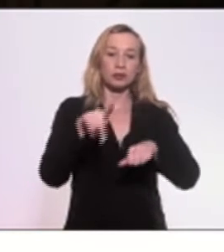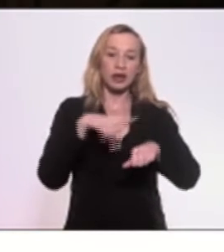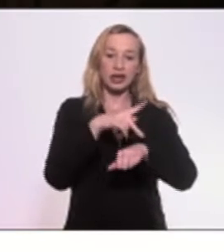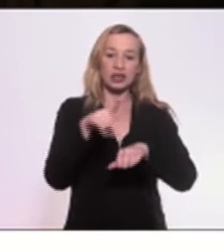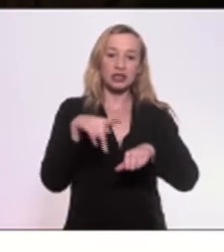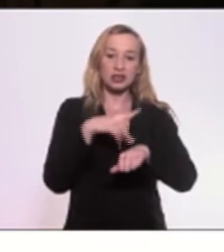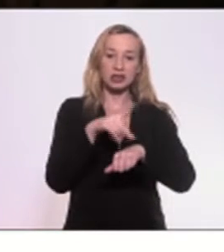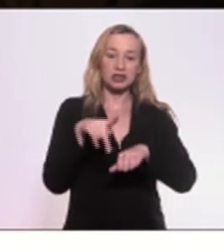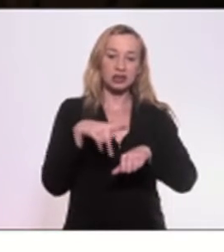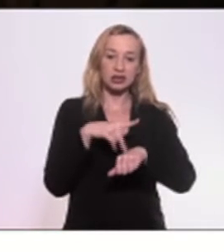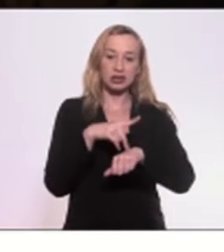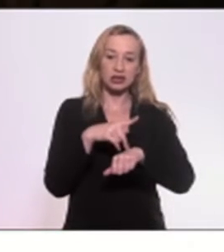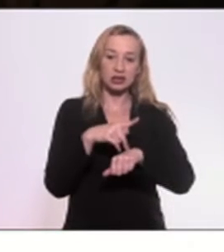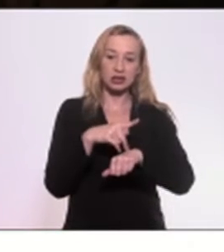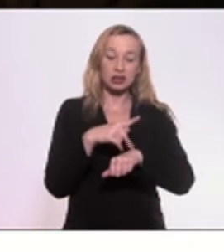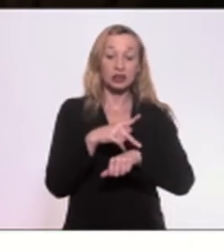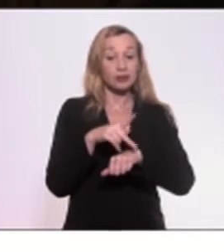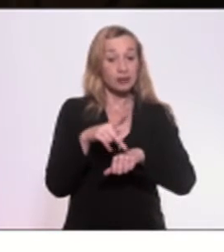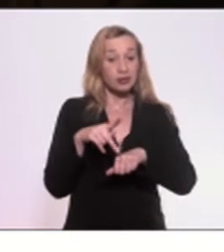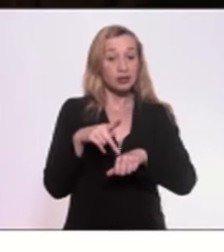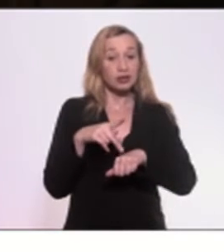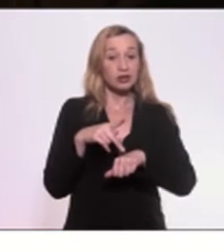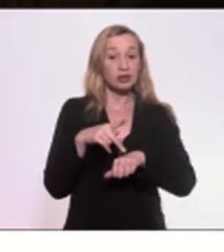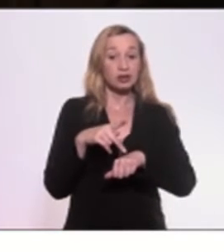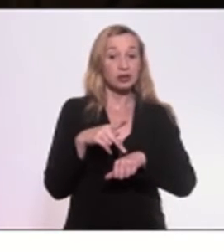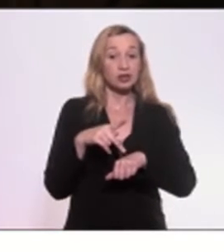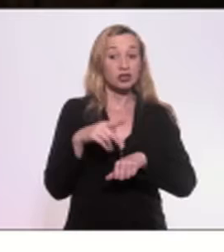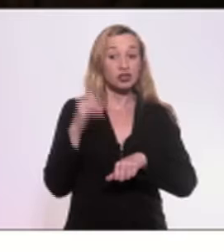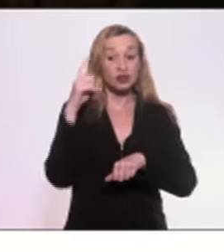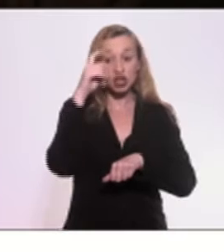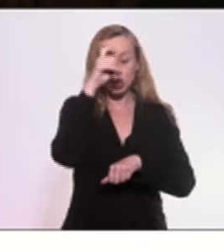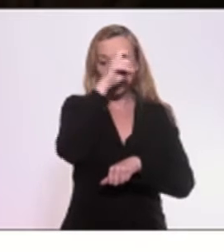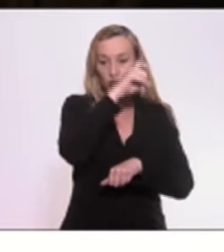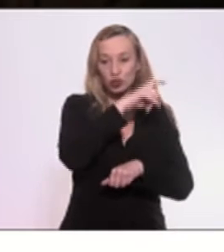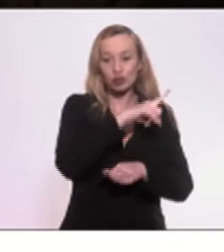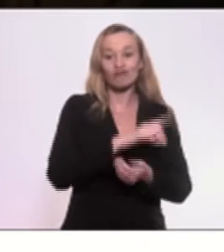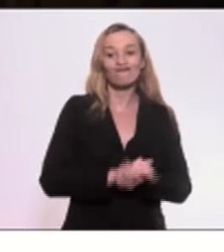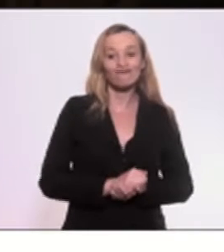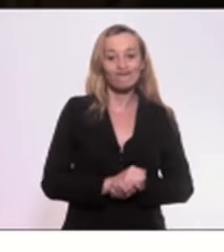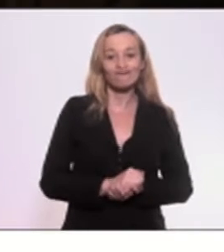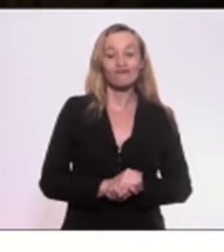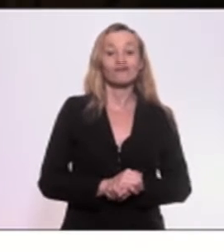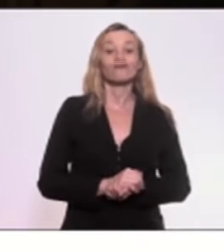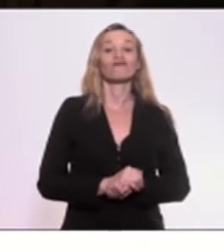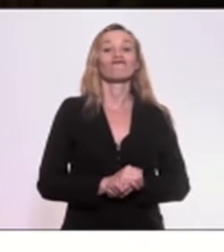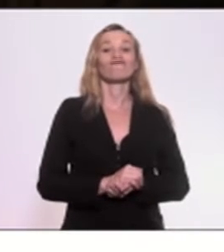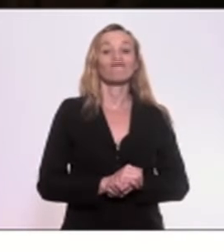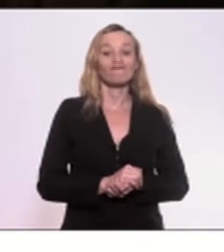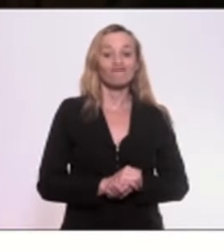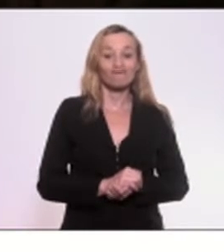extremos, um país de extremos, um país de ódios,